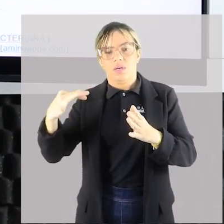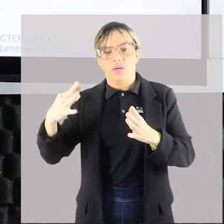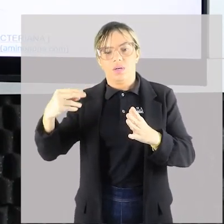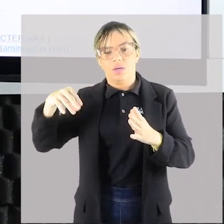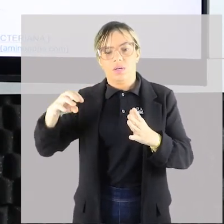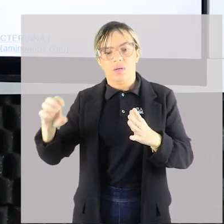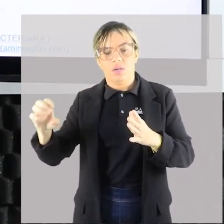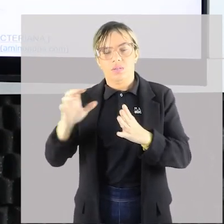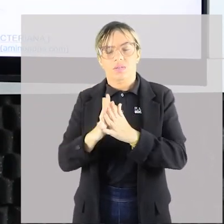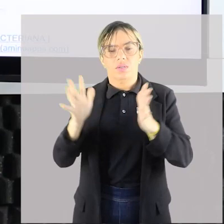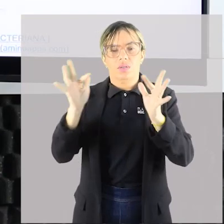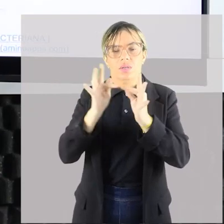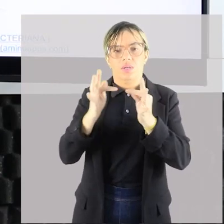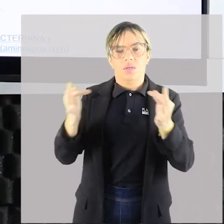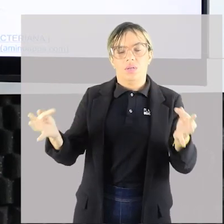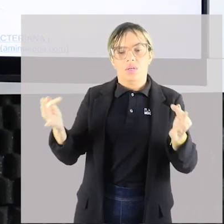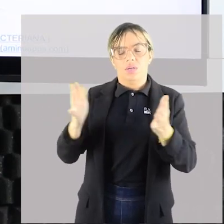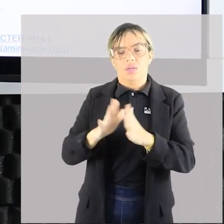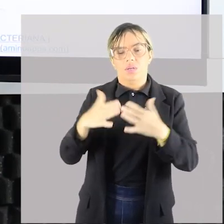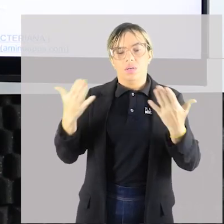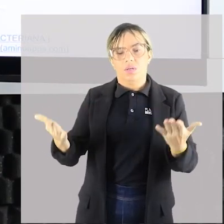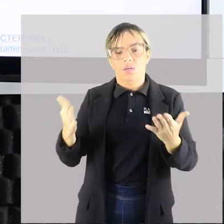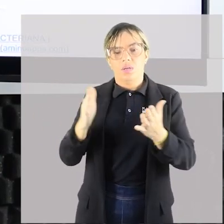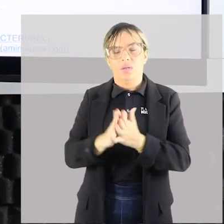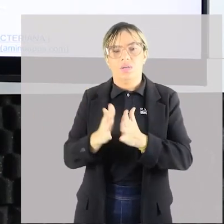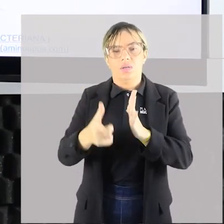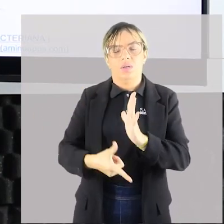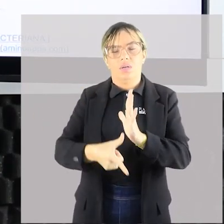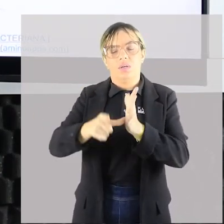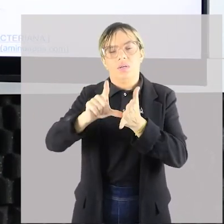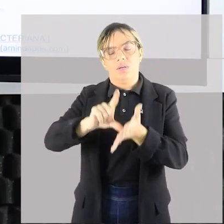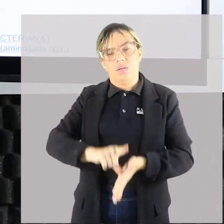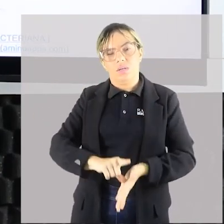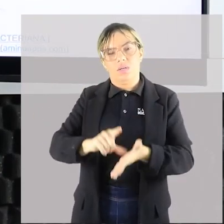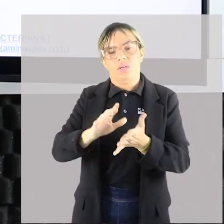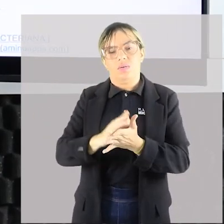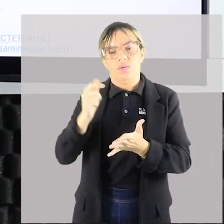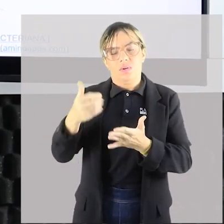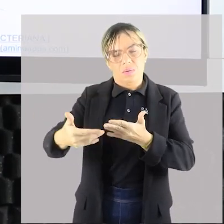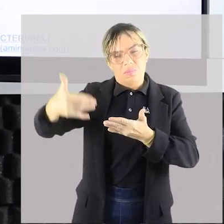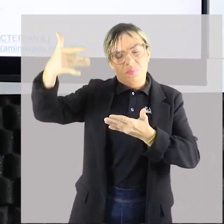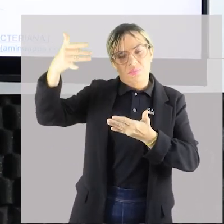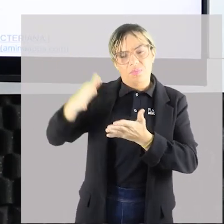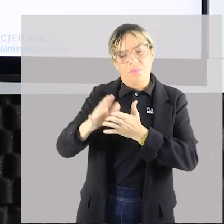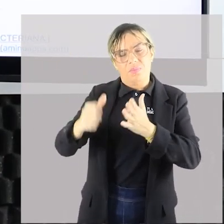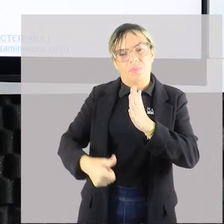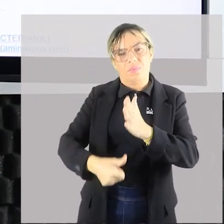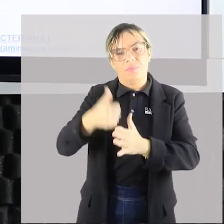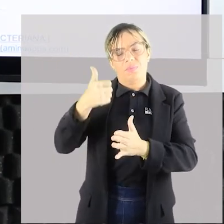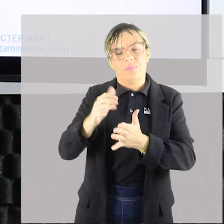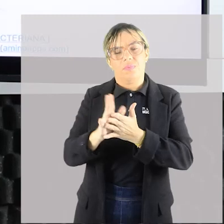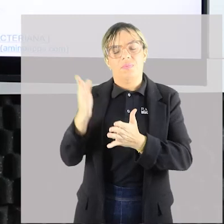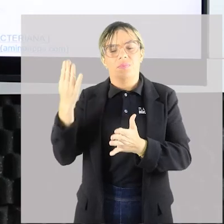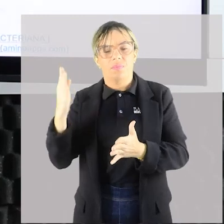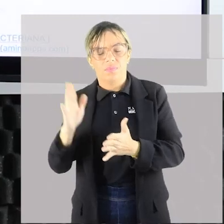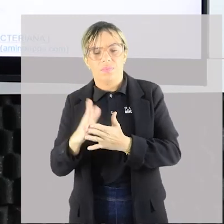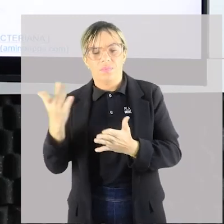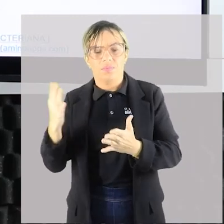extremamente simples. Pró vem aí, gente, de antes, né? Primitivo, primeiro, tá